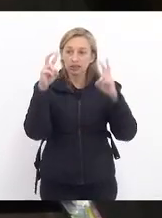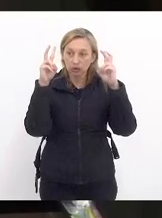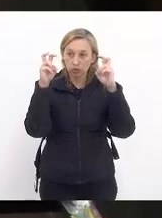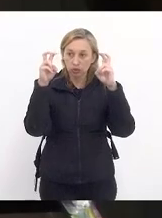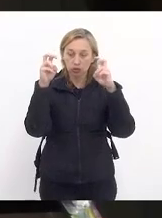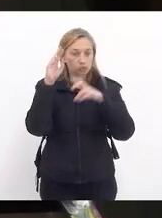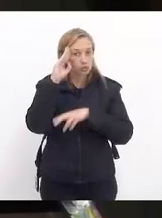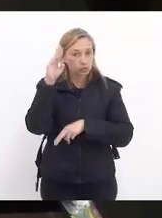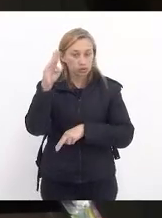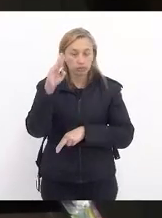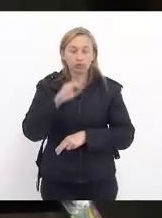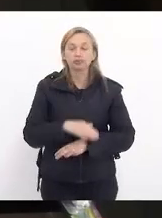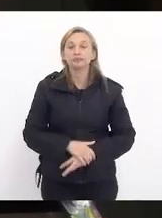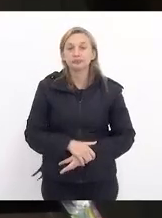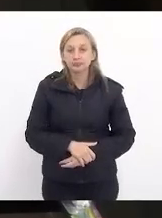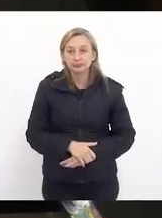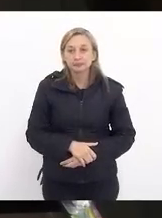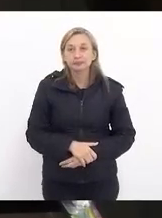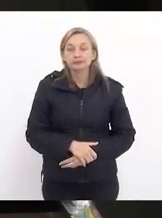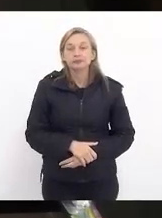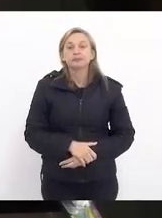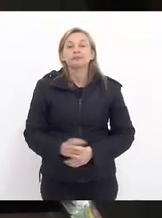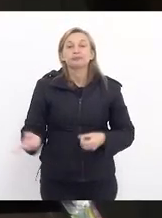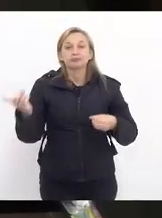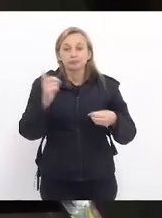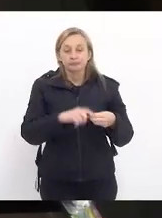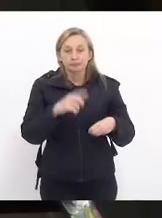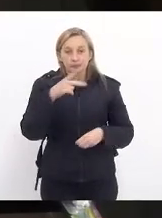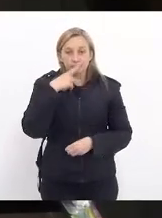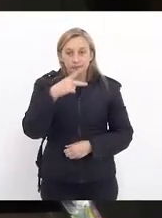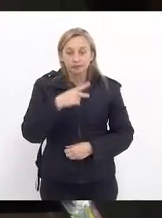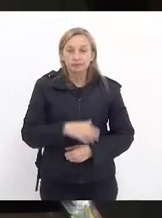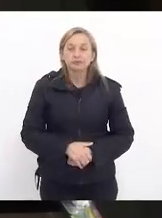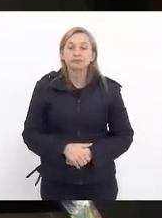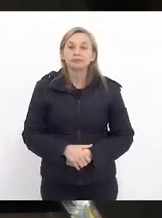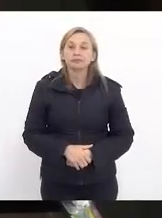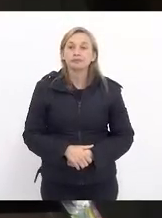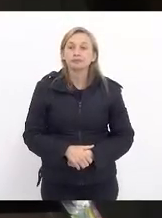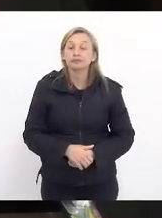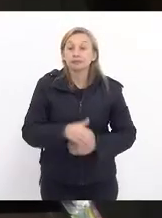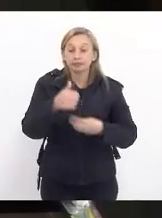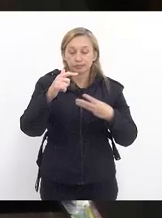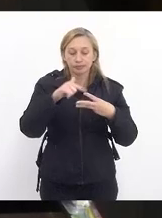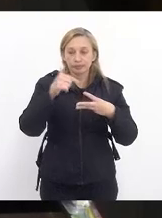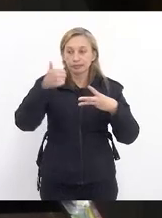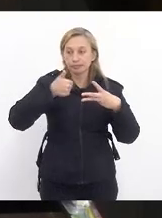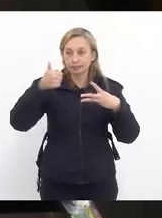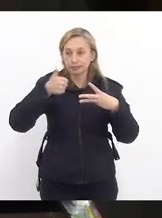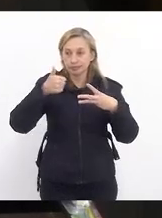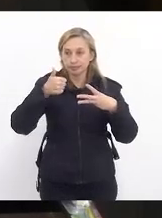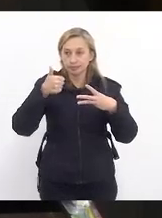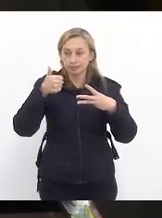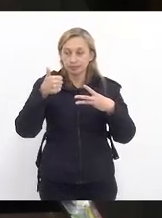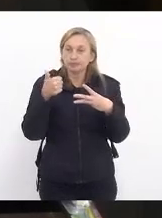são fundamentais volto a reafirmar a primeira